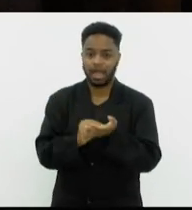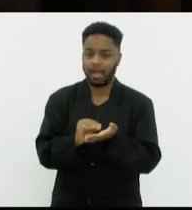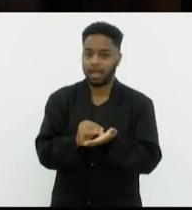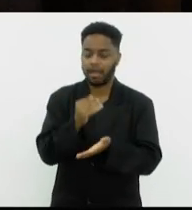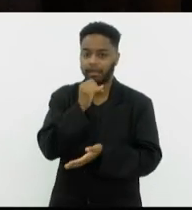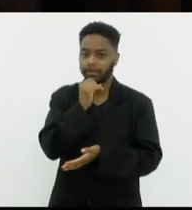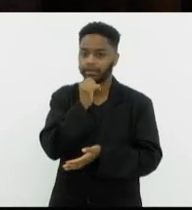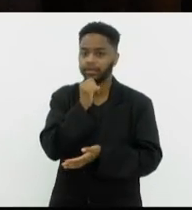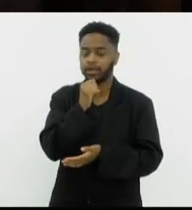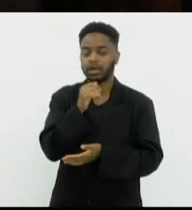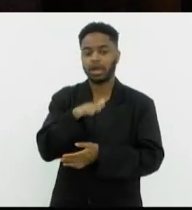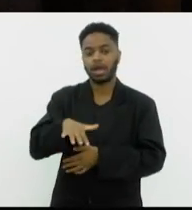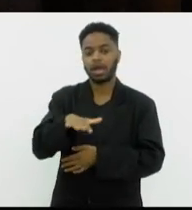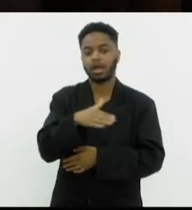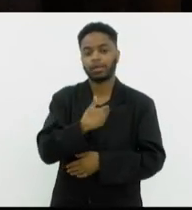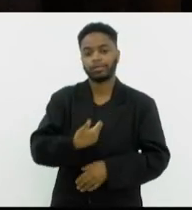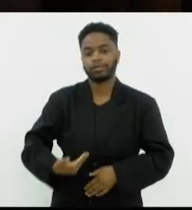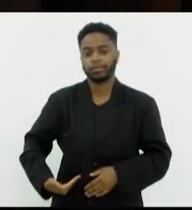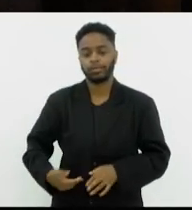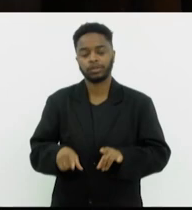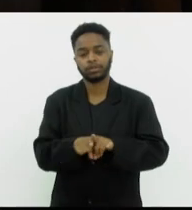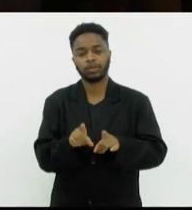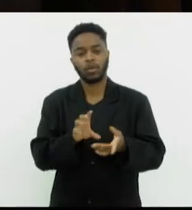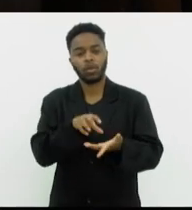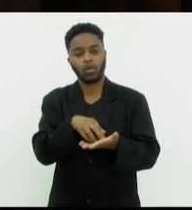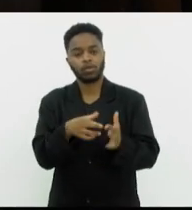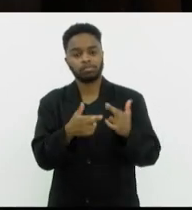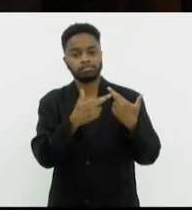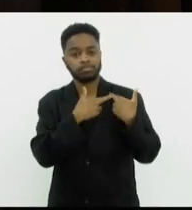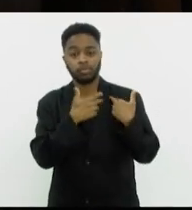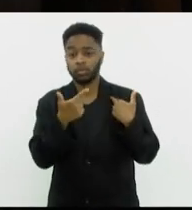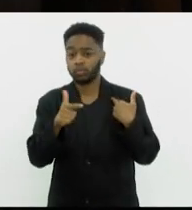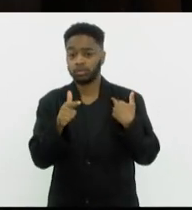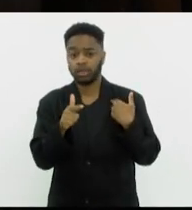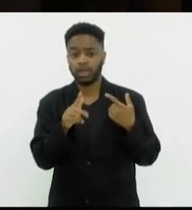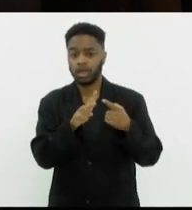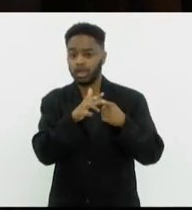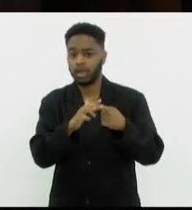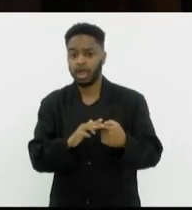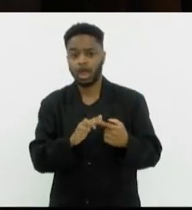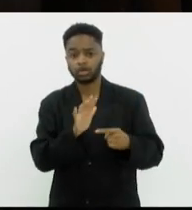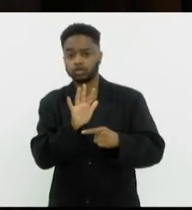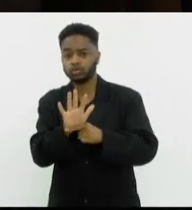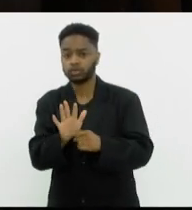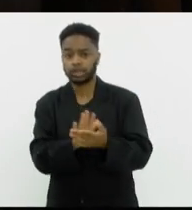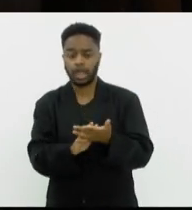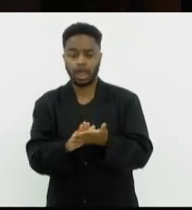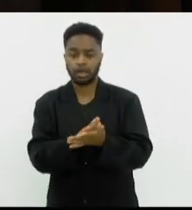dos poderes e órgãos responsáveis. Não existe reparação para essas famílias.